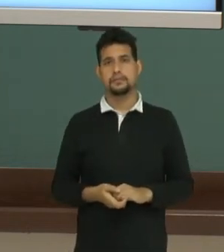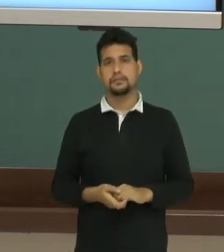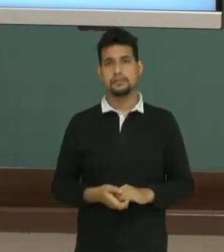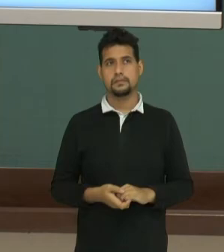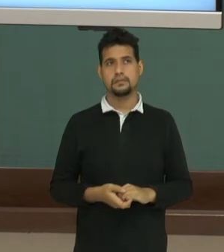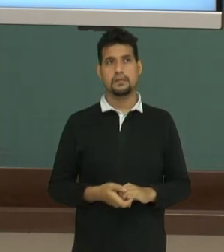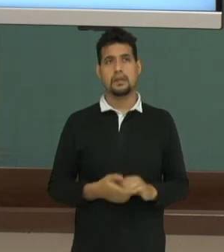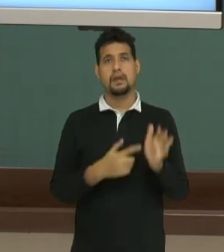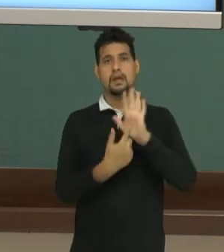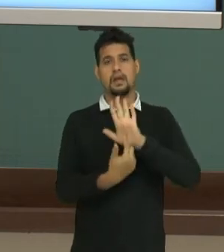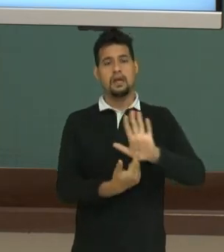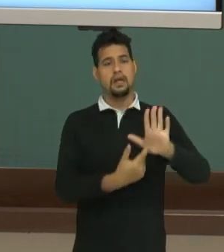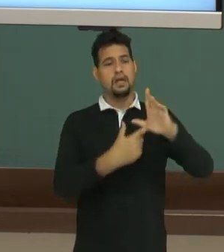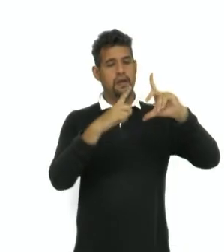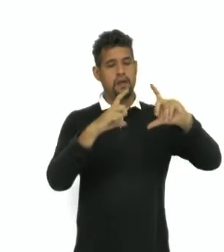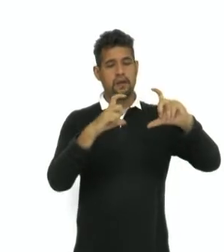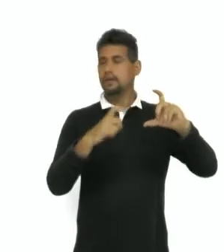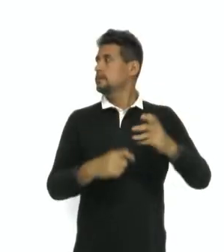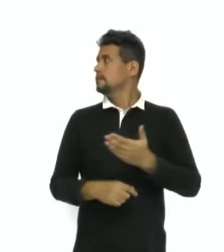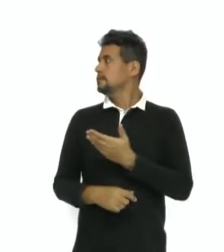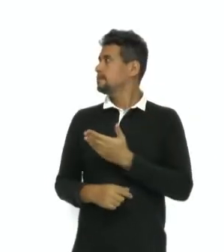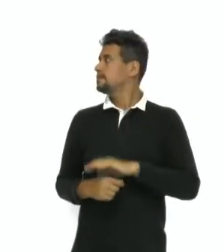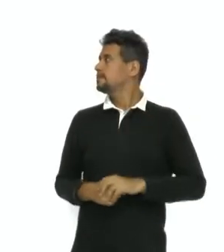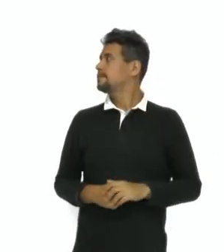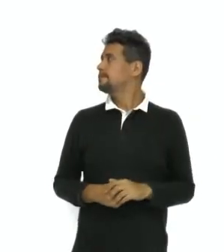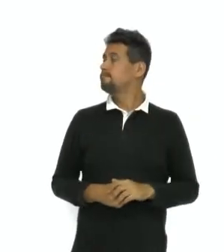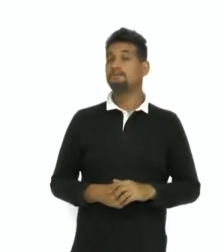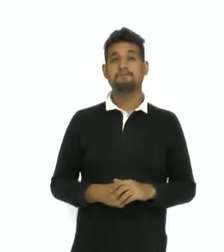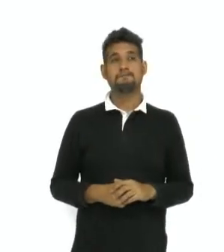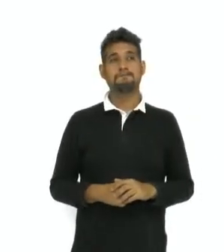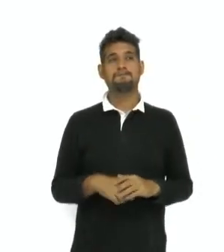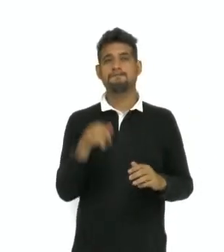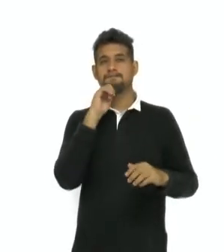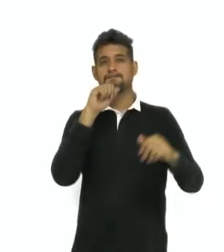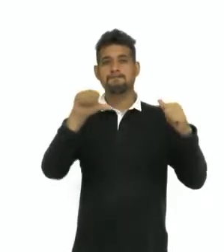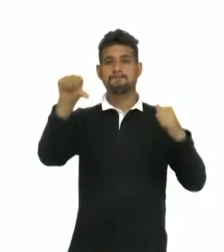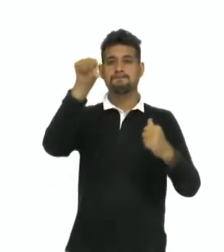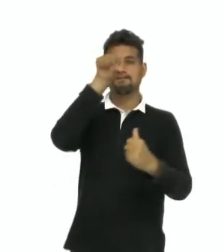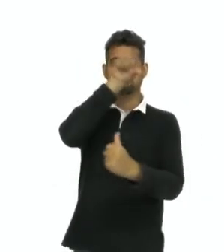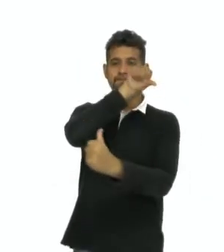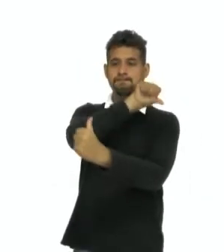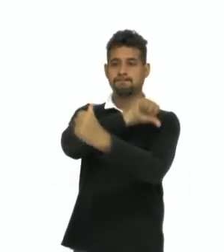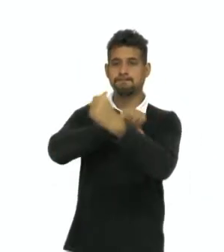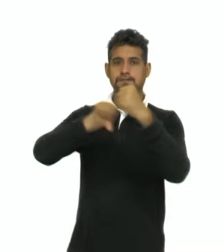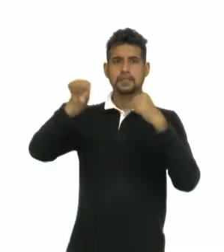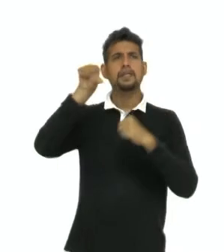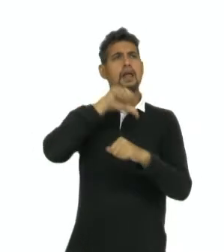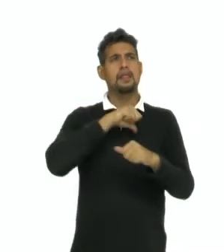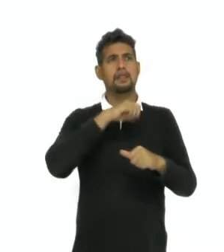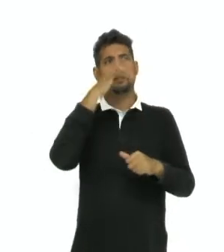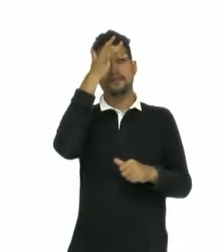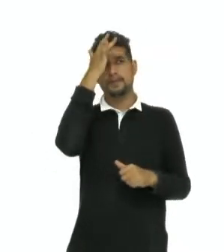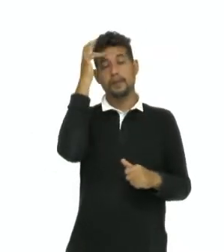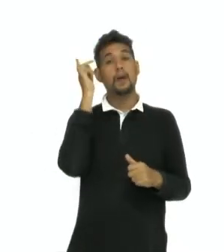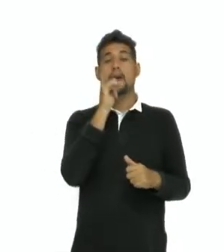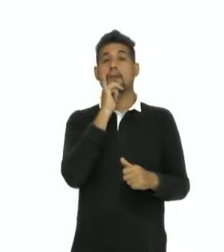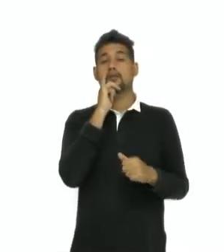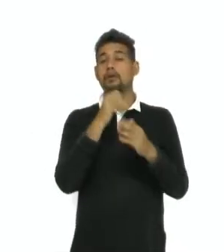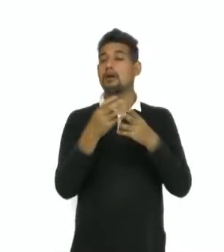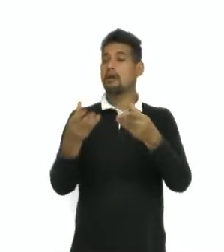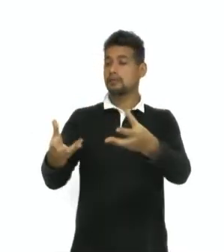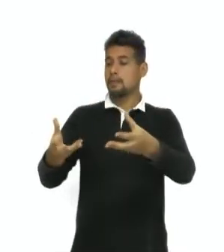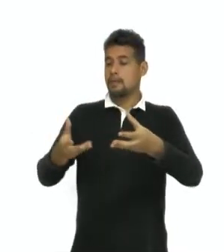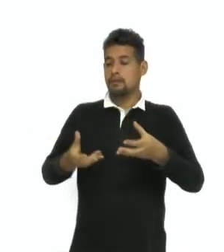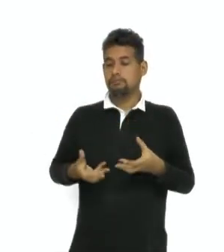Aqui a gente tem uma imagem que vai mostrar um ciclo de logística reversa. Então a gente tem o importador, o comerciante recebeu de